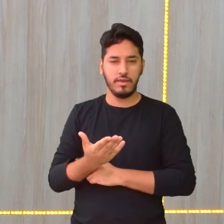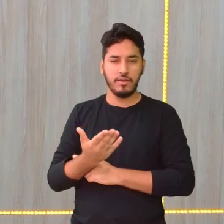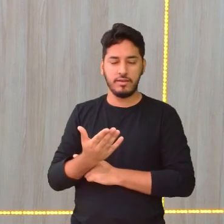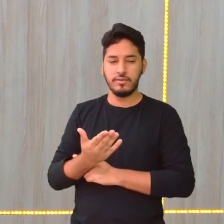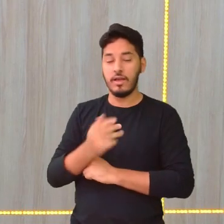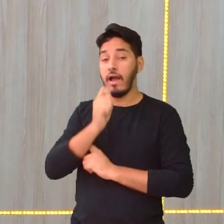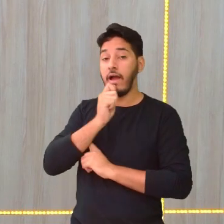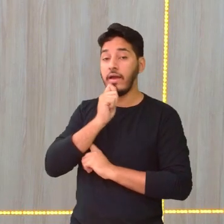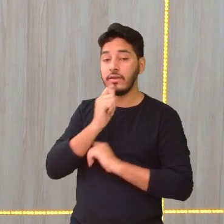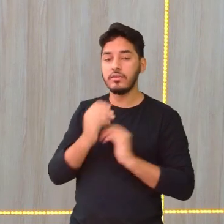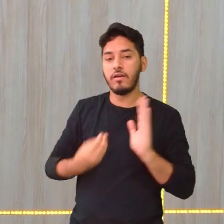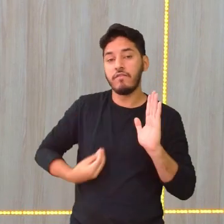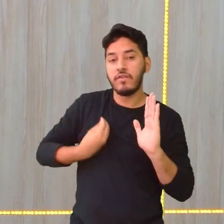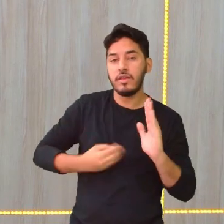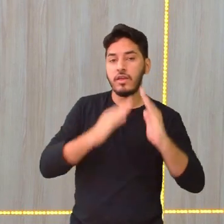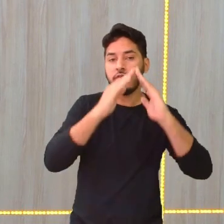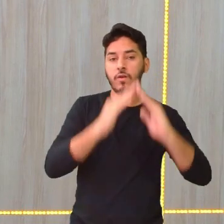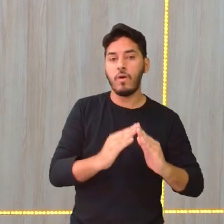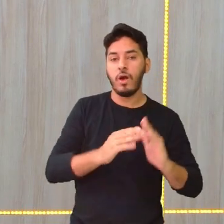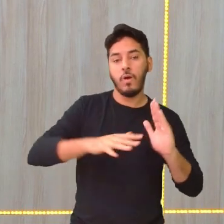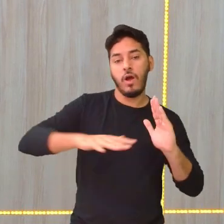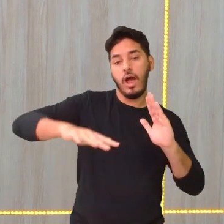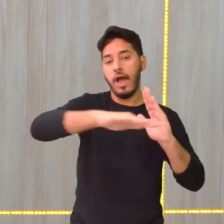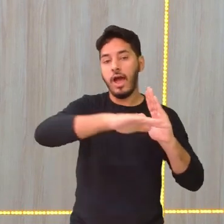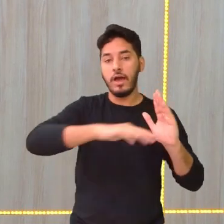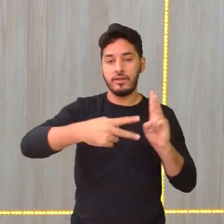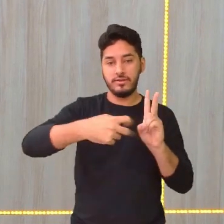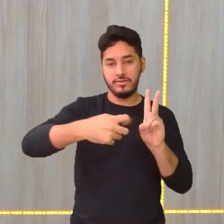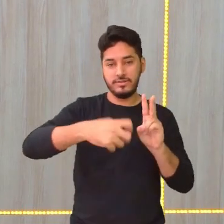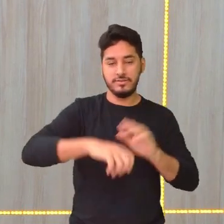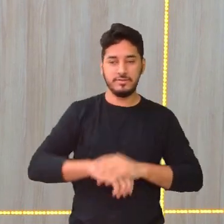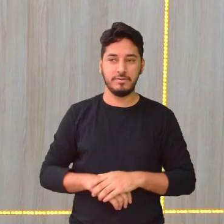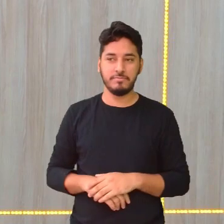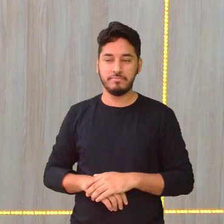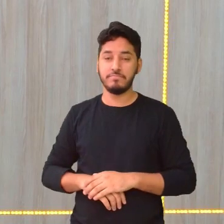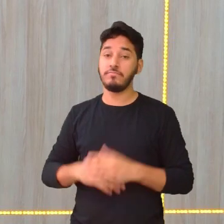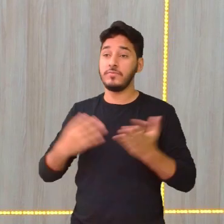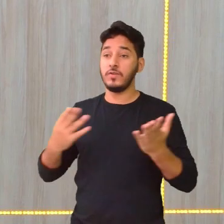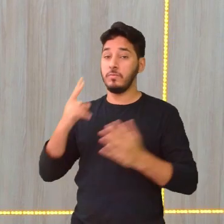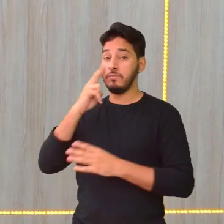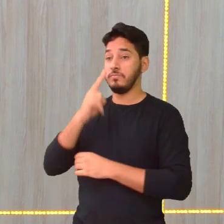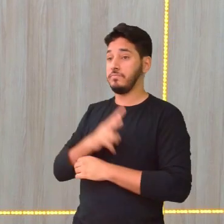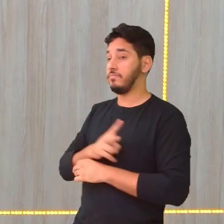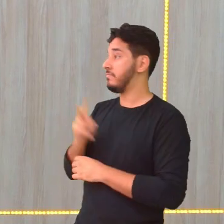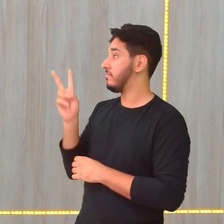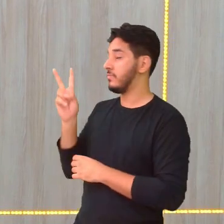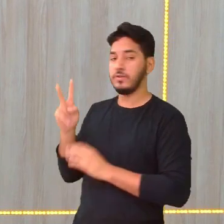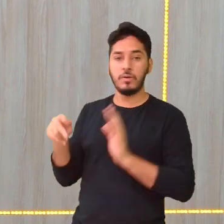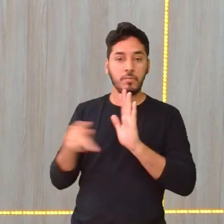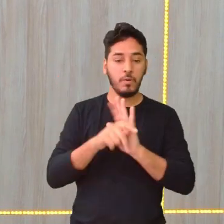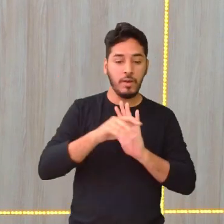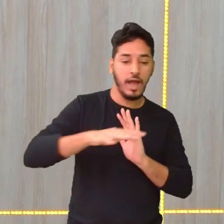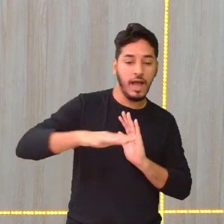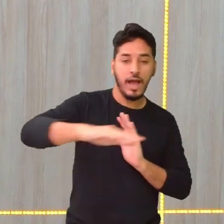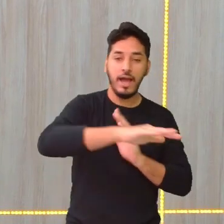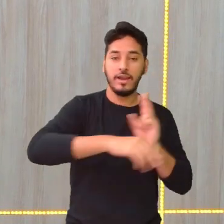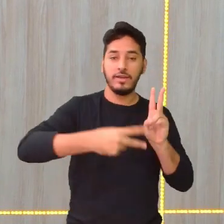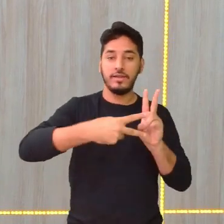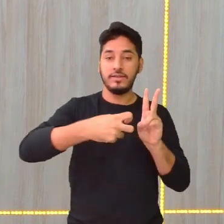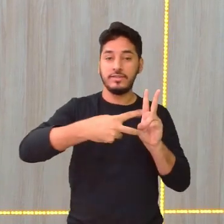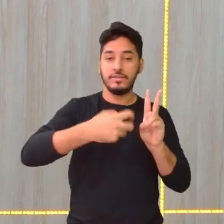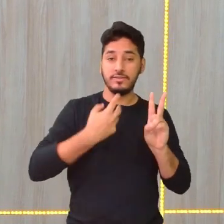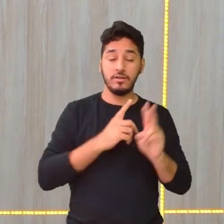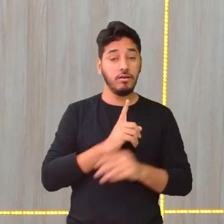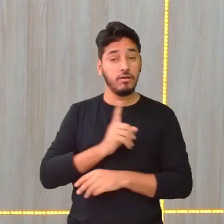ainda habitam terras indígenas, né, territórios indígenas. Então eu trouxe aqui, né, uma terra indígena, como a gente está falando, e essa